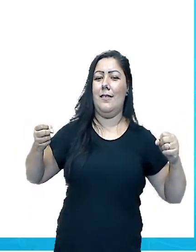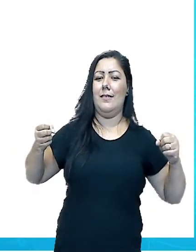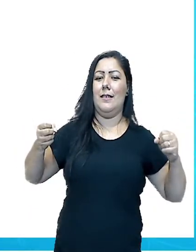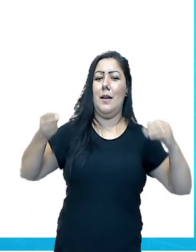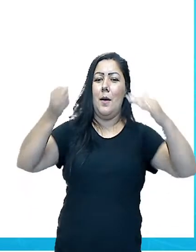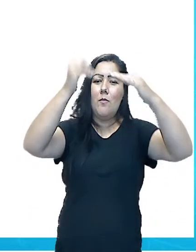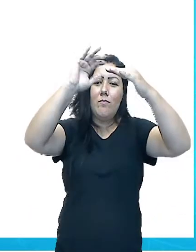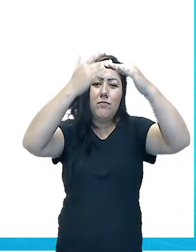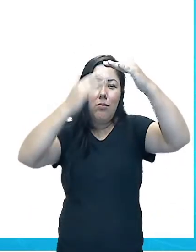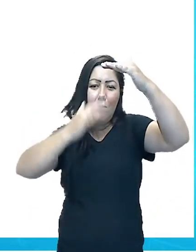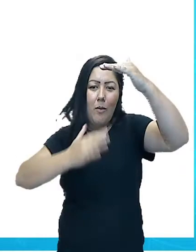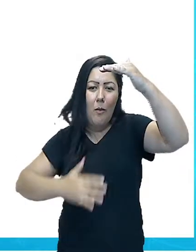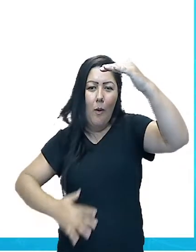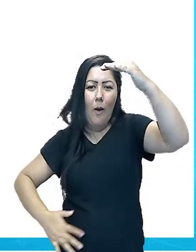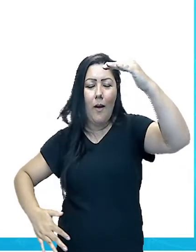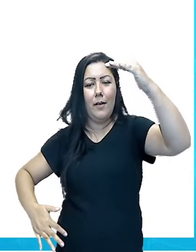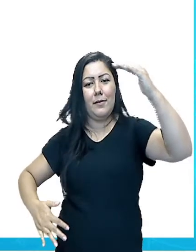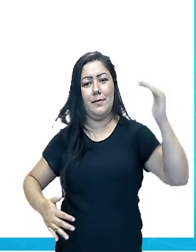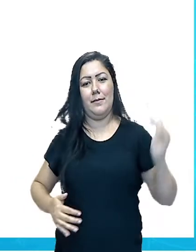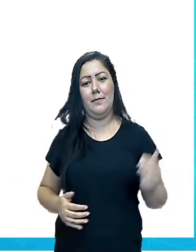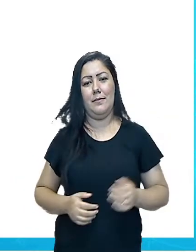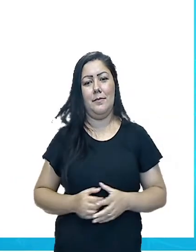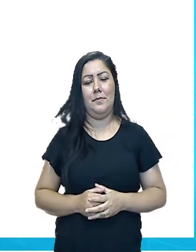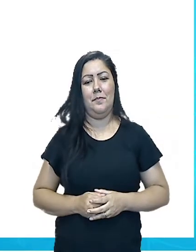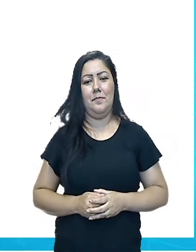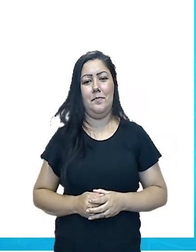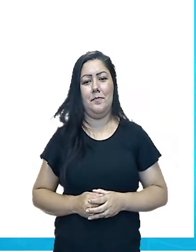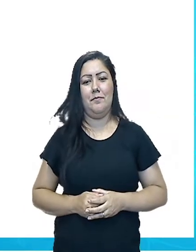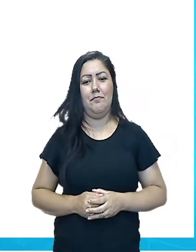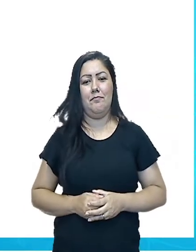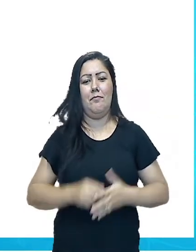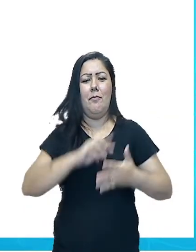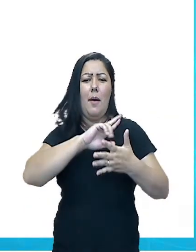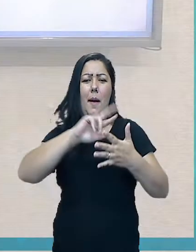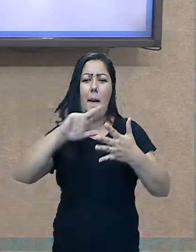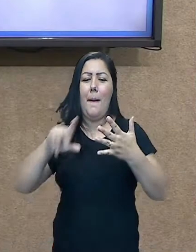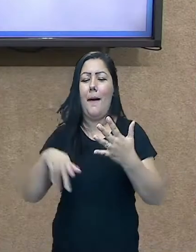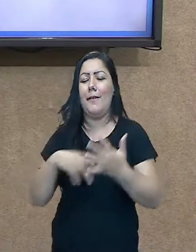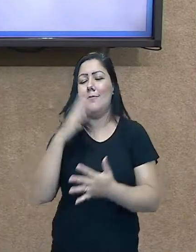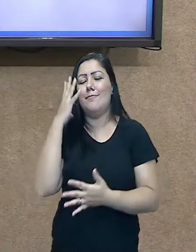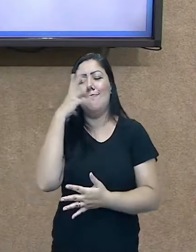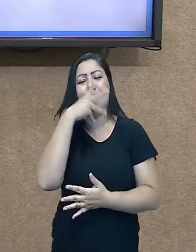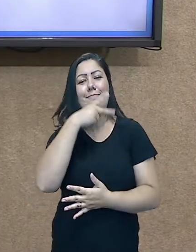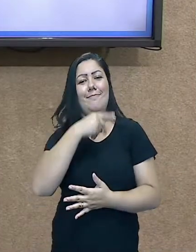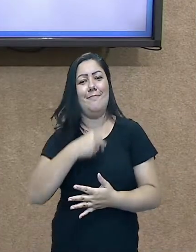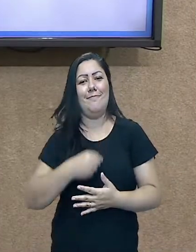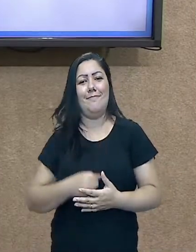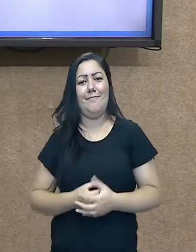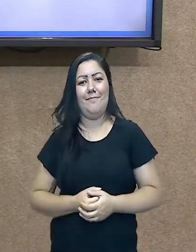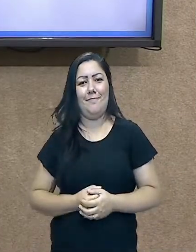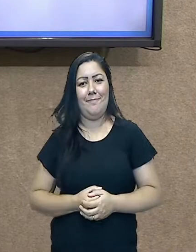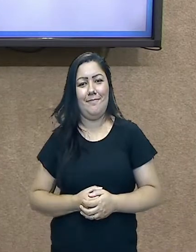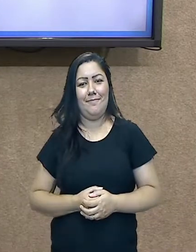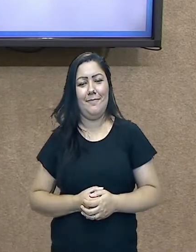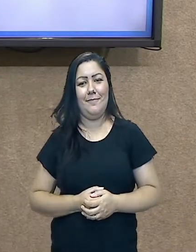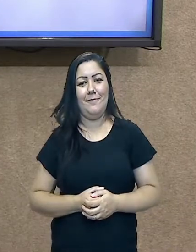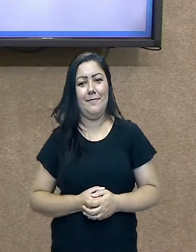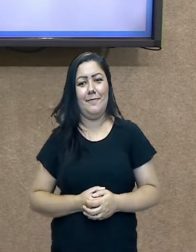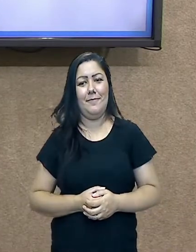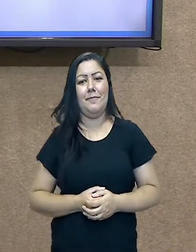extensão continental, com uma diversidade maravilhosa. Apesar